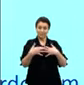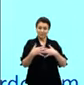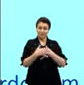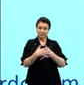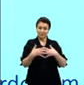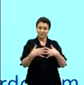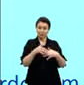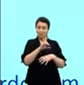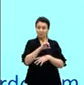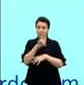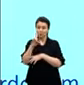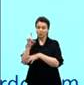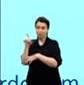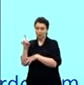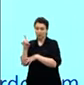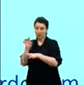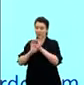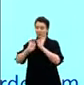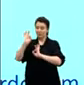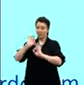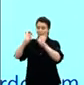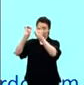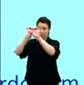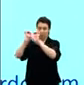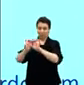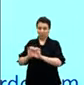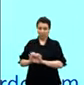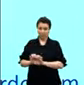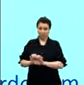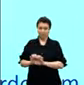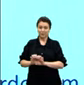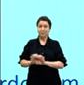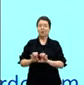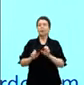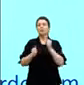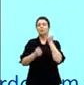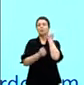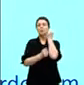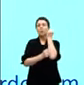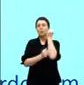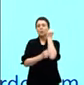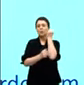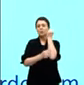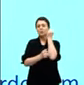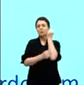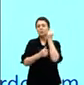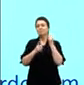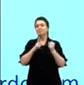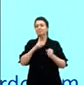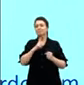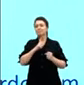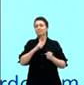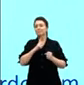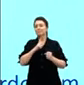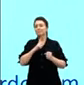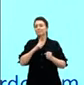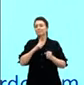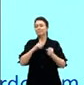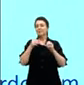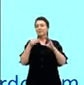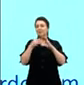Do lado direito, sua organização estrutural. No tecido ósseo, Então, qual é a organização? É